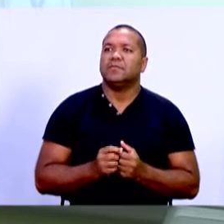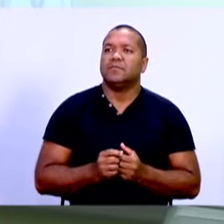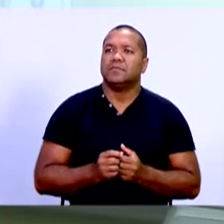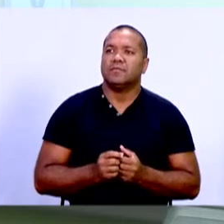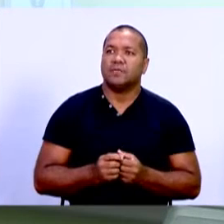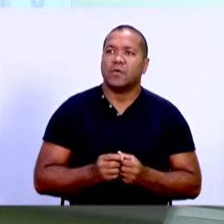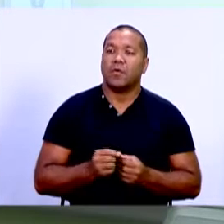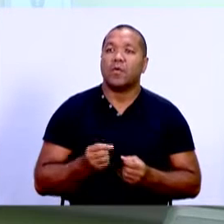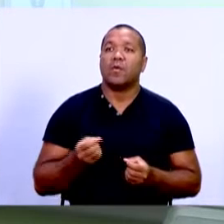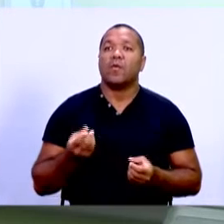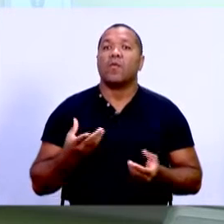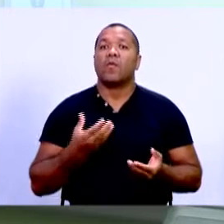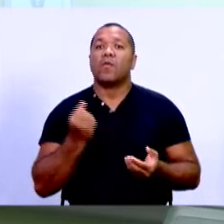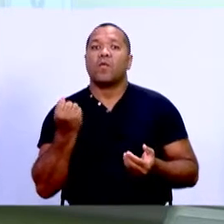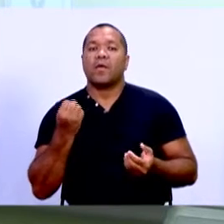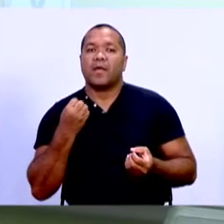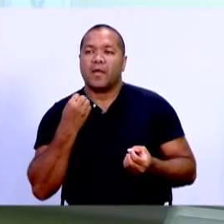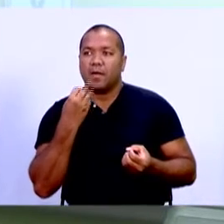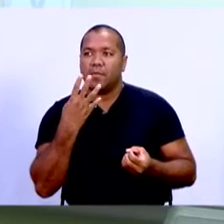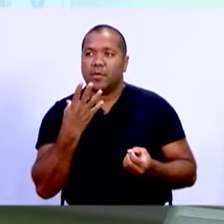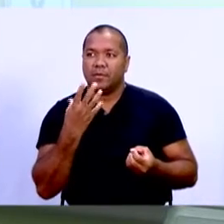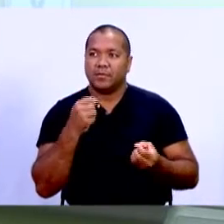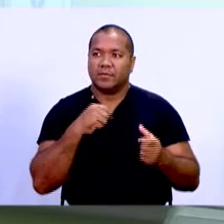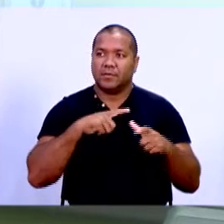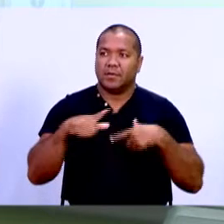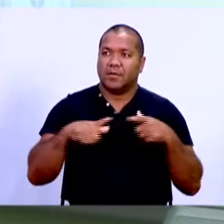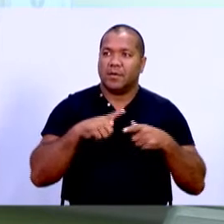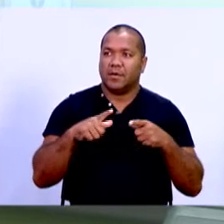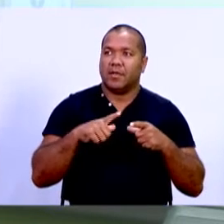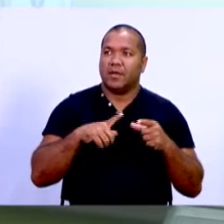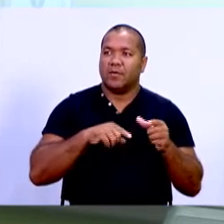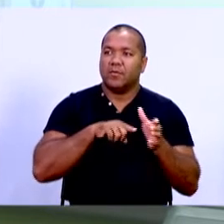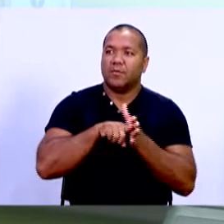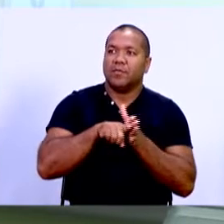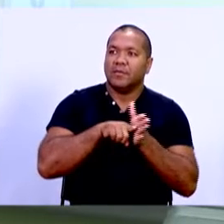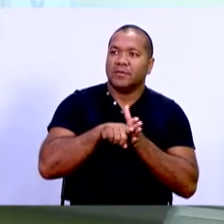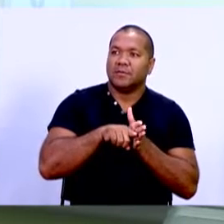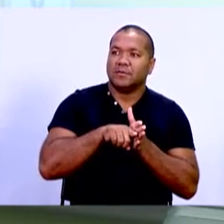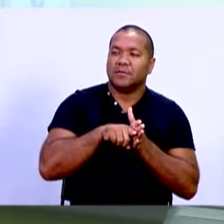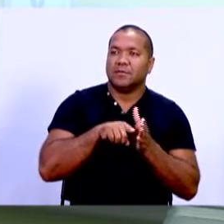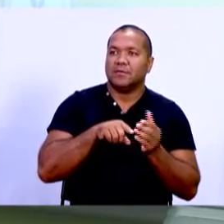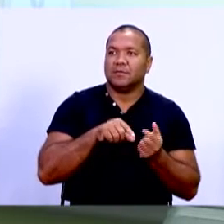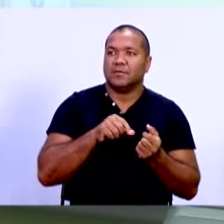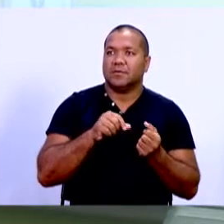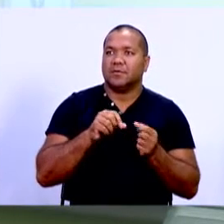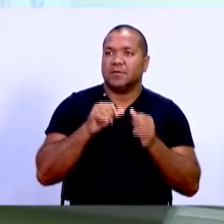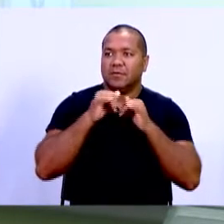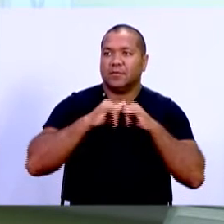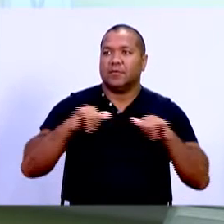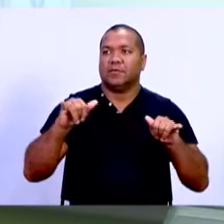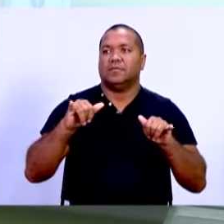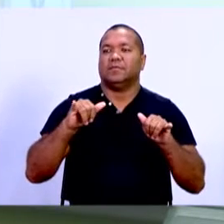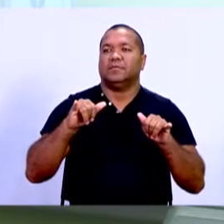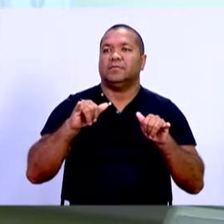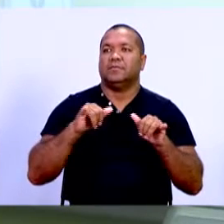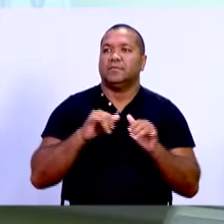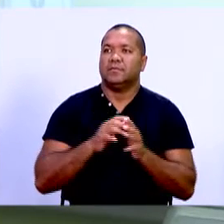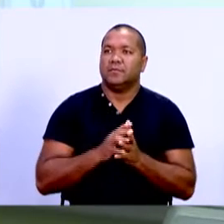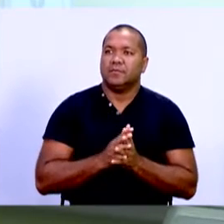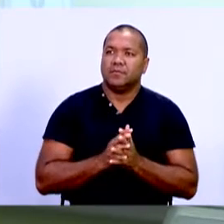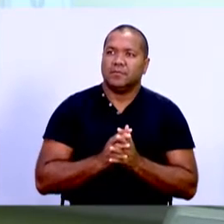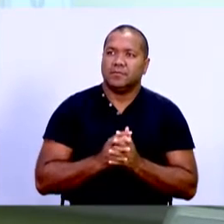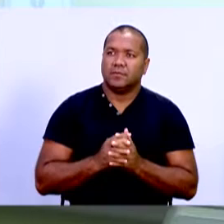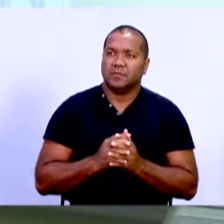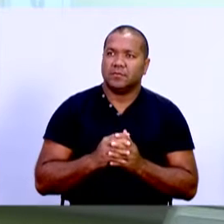Qual é a vantagem de você trabalhar com indicadores, com gestão de informação? Em